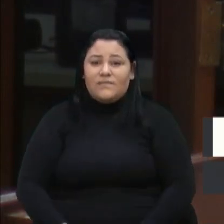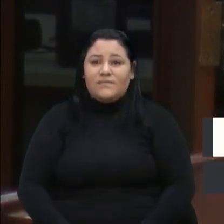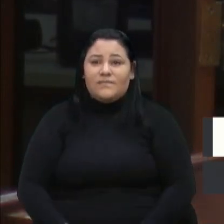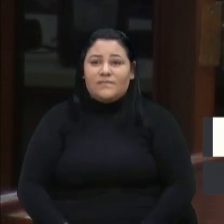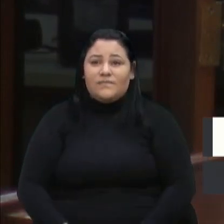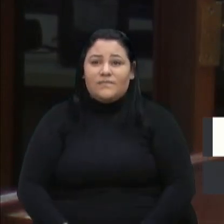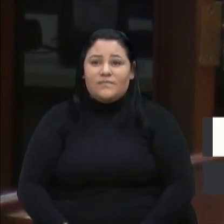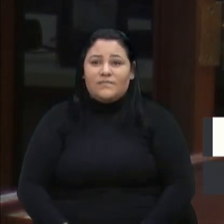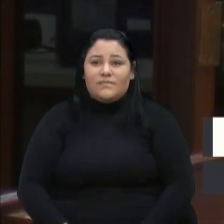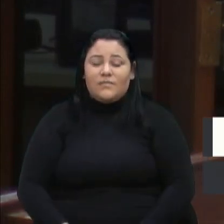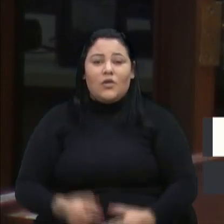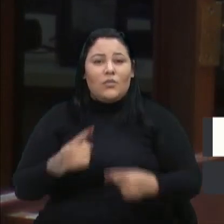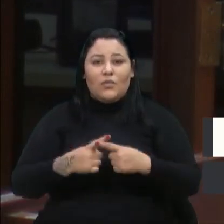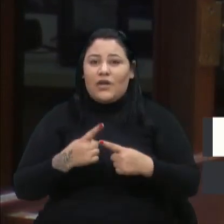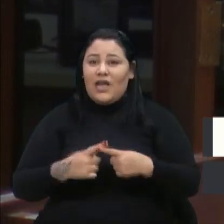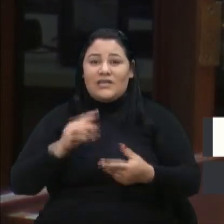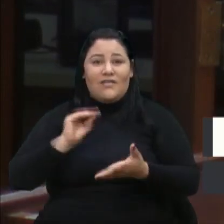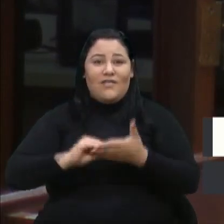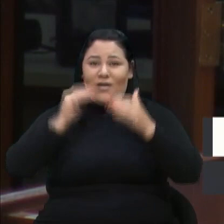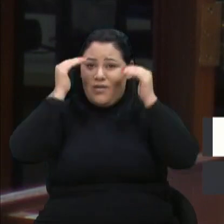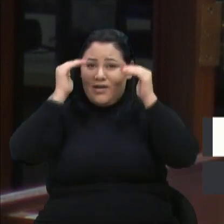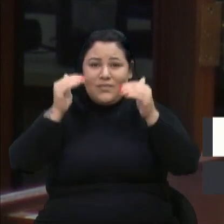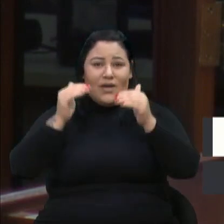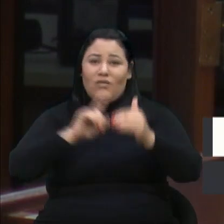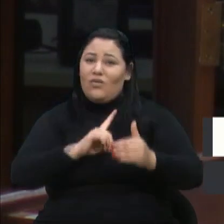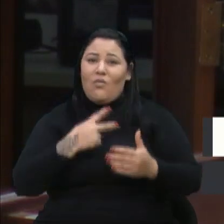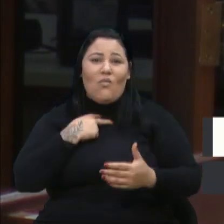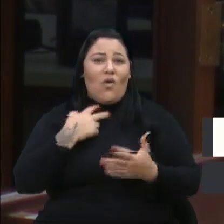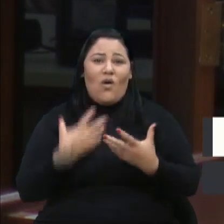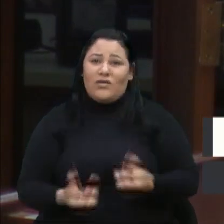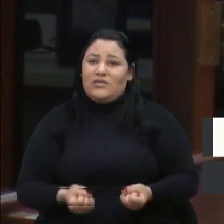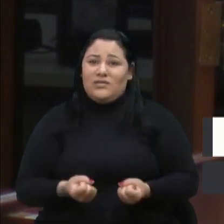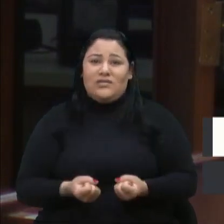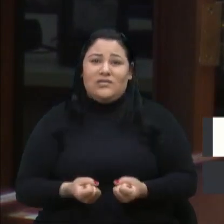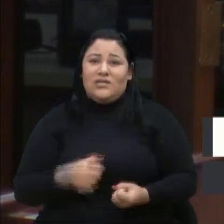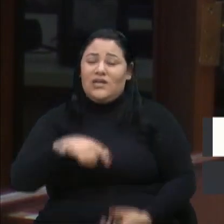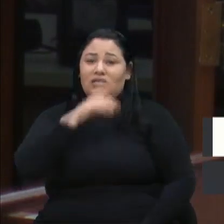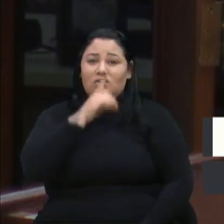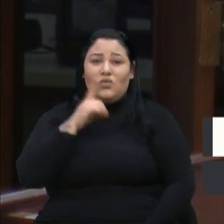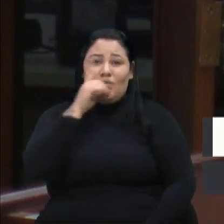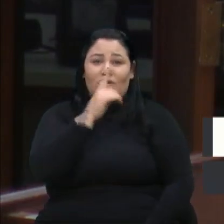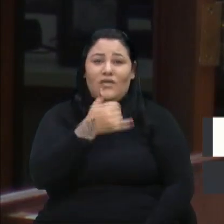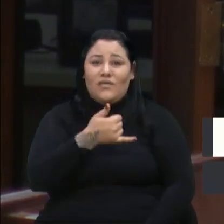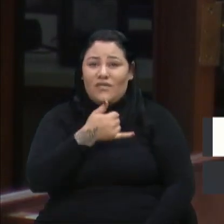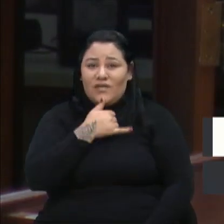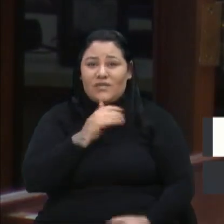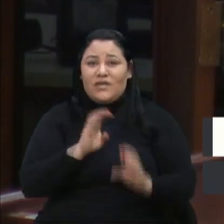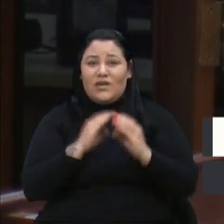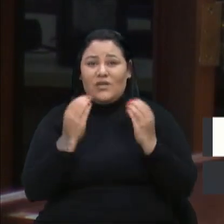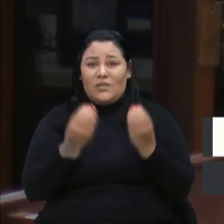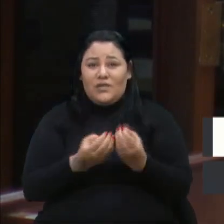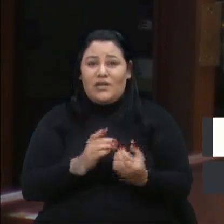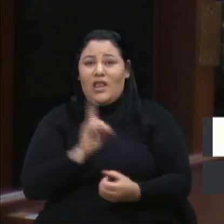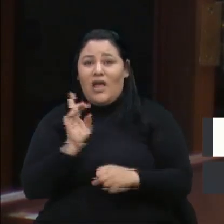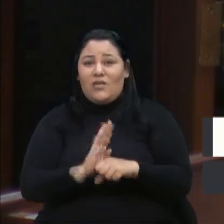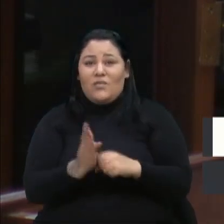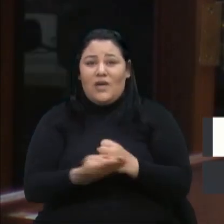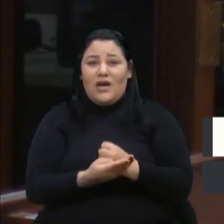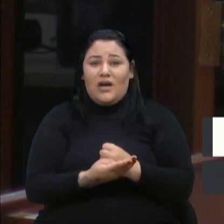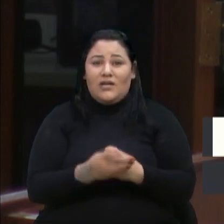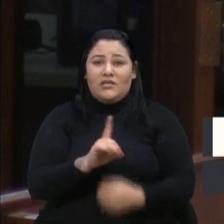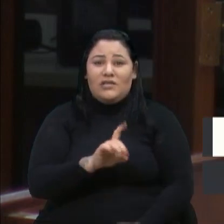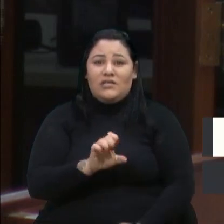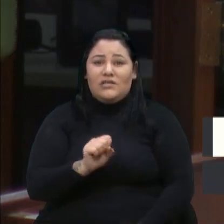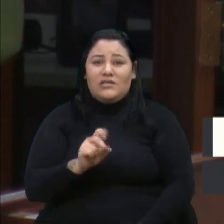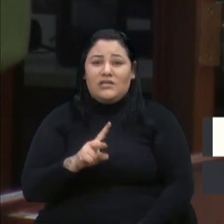esse desrespeito é inadmissível. Esse domingo, infelizmente, na comunidade do Desvio Risso, uma mãe